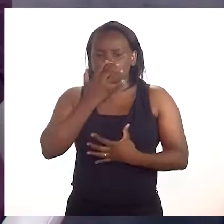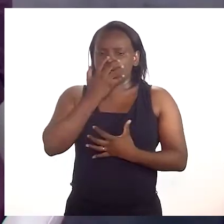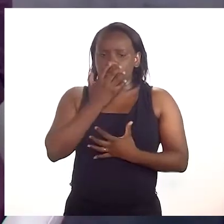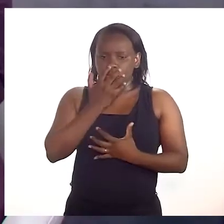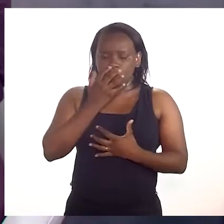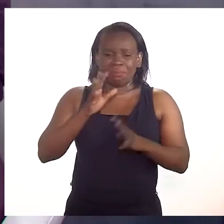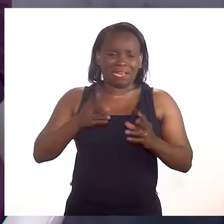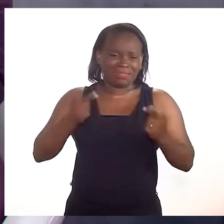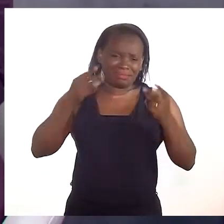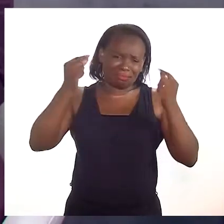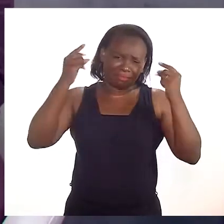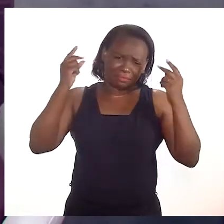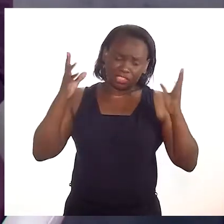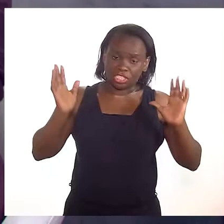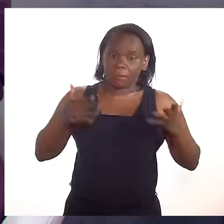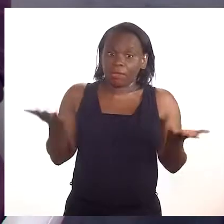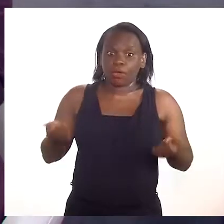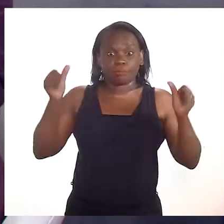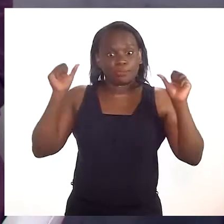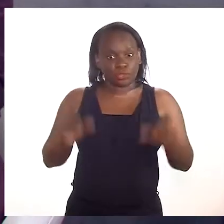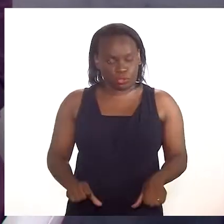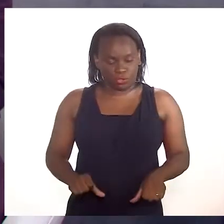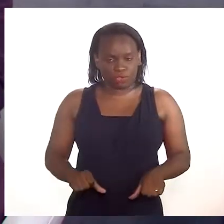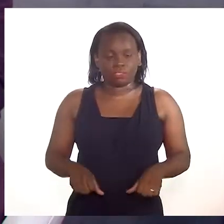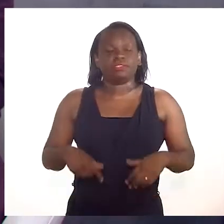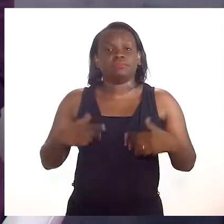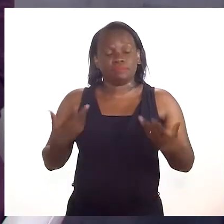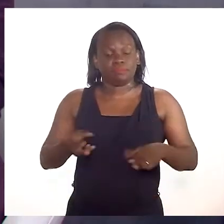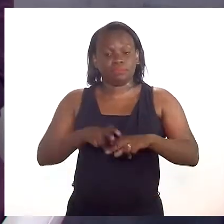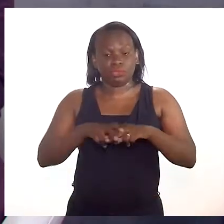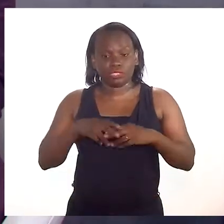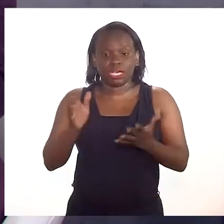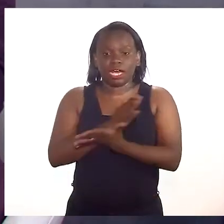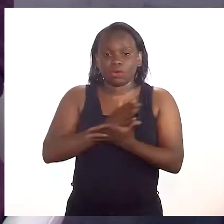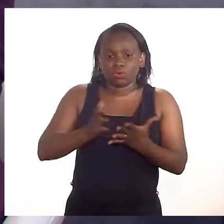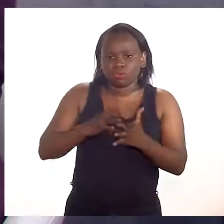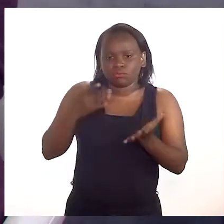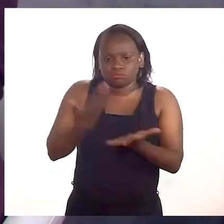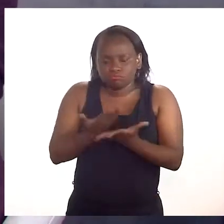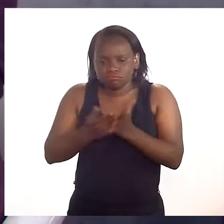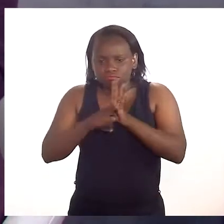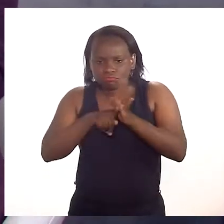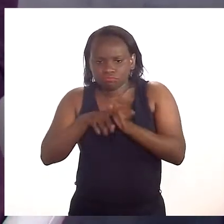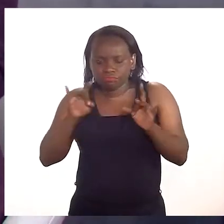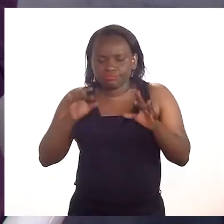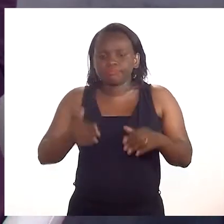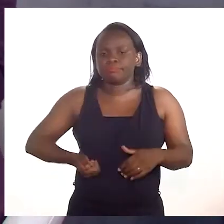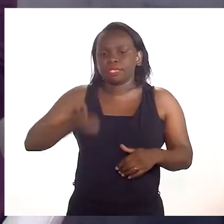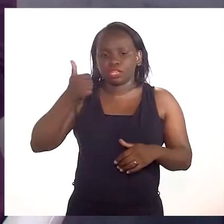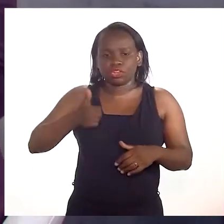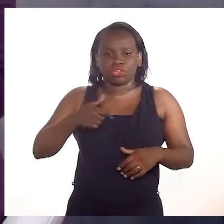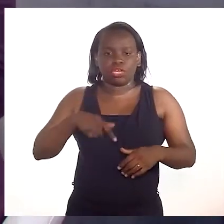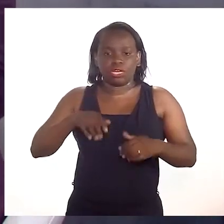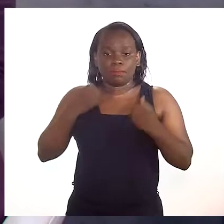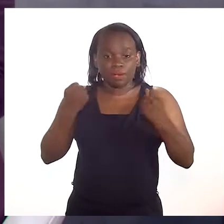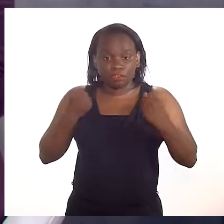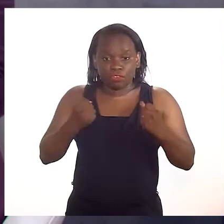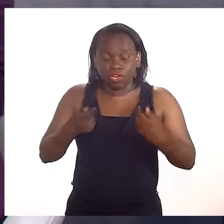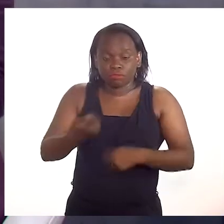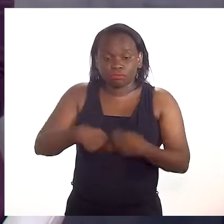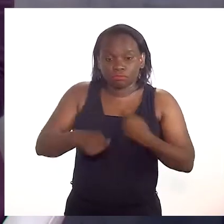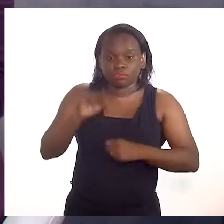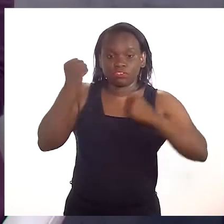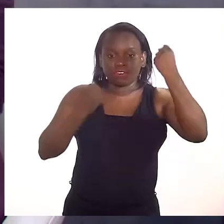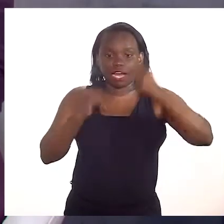Mas esse é um cenário antigo e que foi agravado pela pandemia. Diante disso, alguns especialistas apostam no fortalecimento do